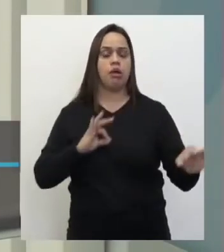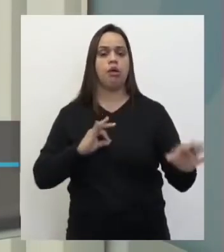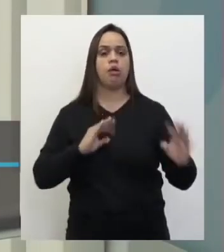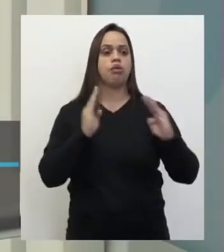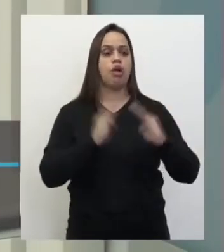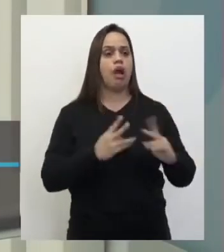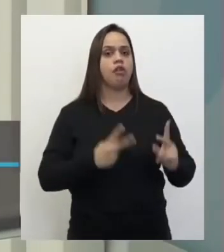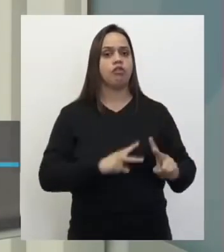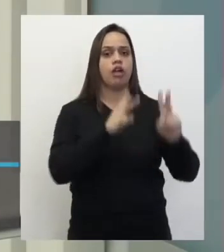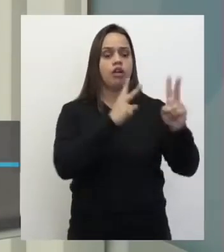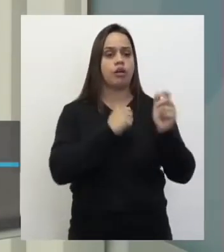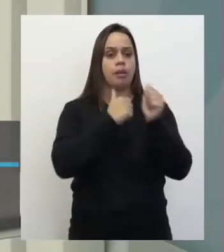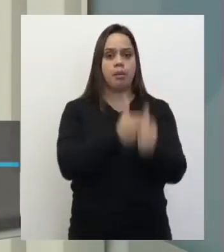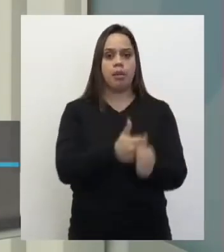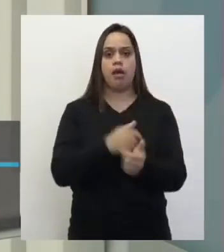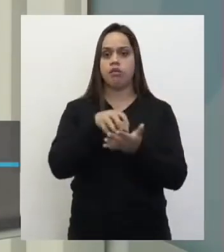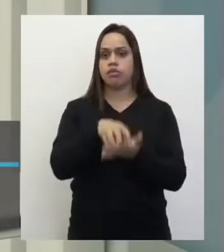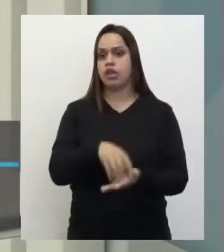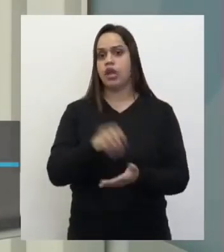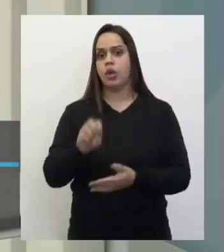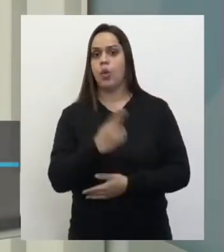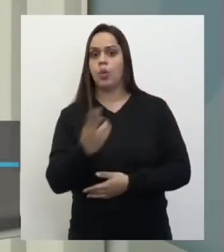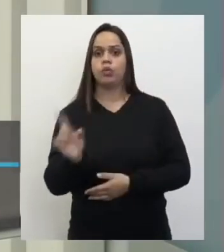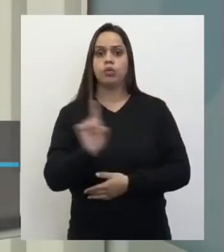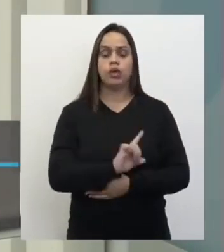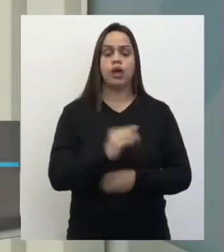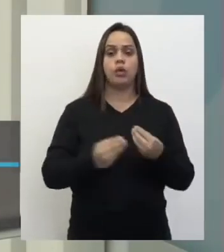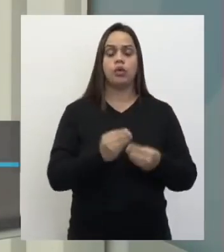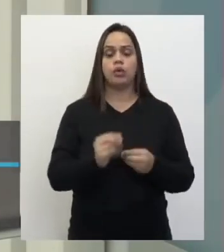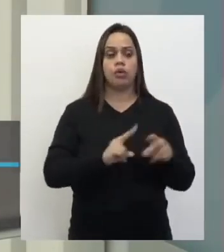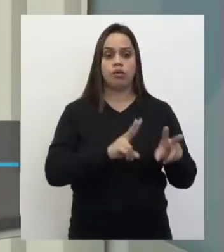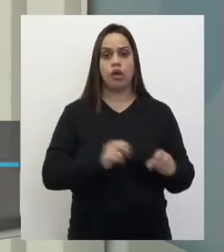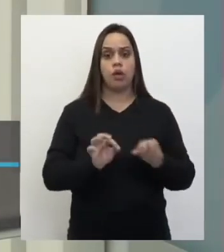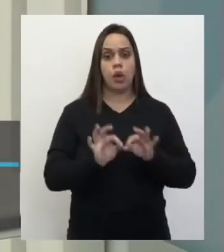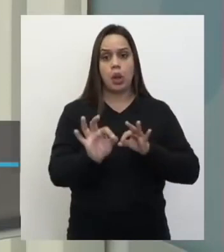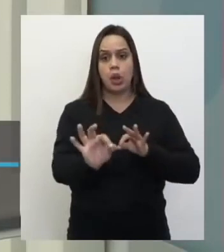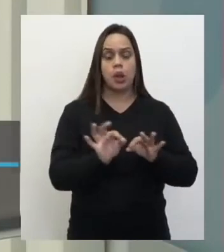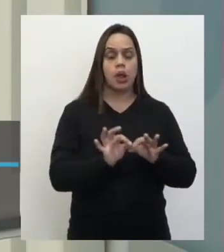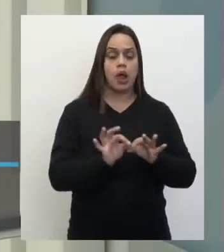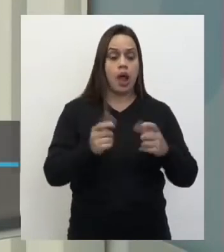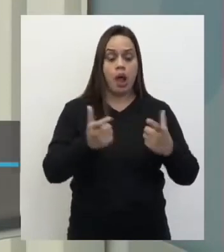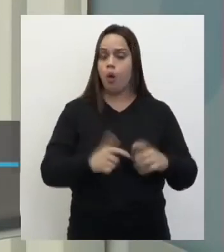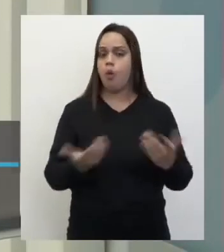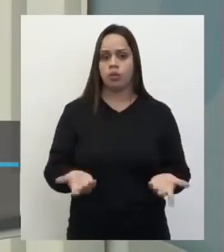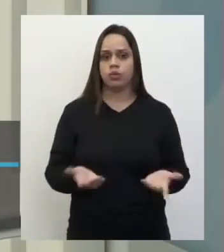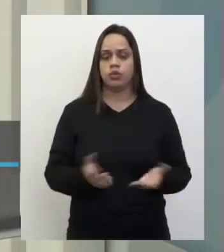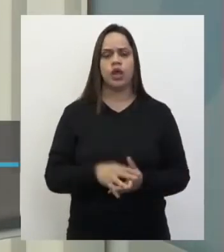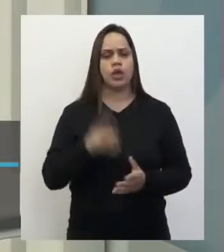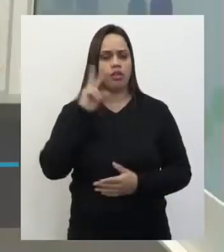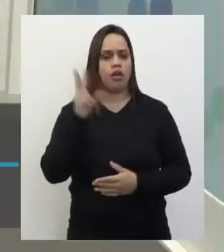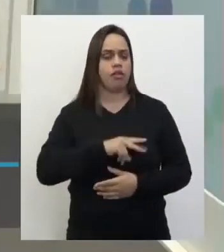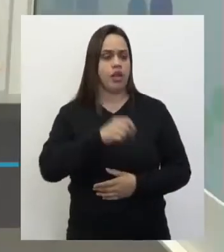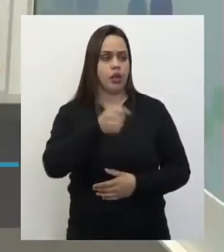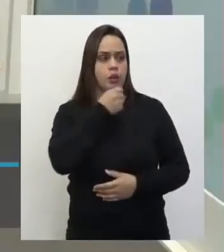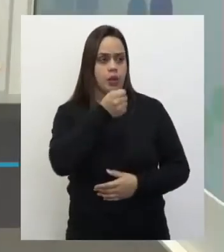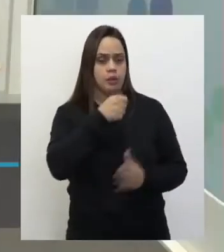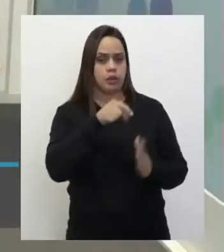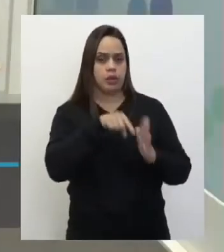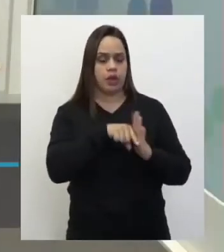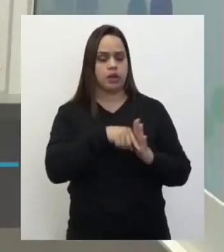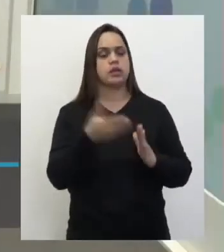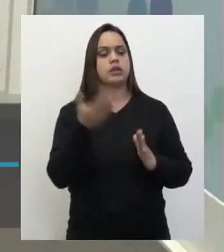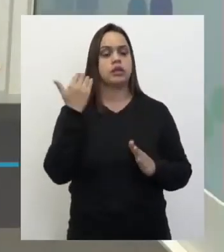está próxima ao centro da cidade, onde ela está nesse território. Eu estava vendo uma reportagem, professor,